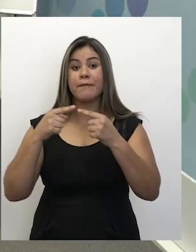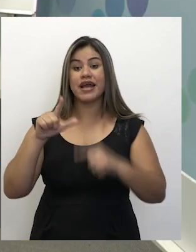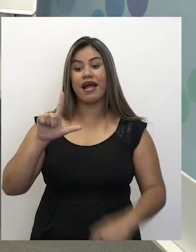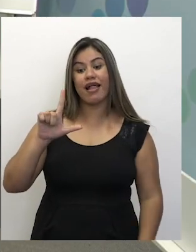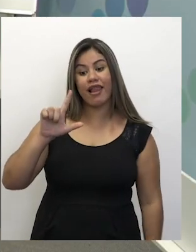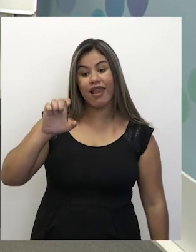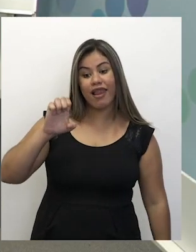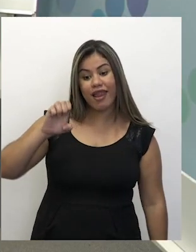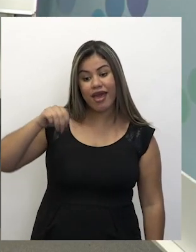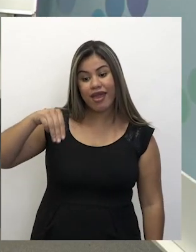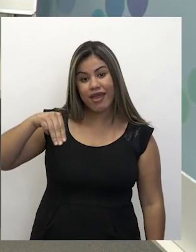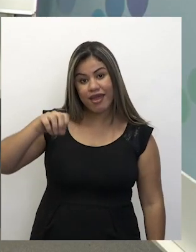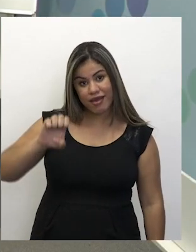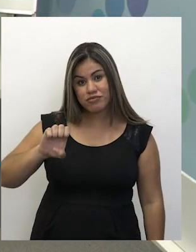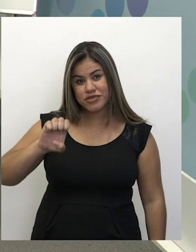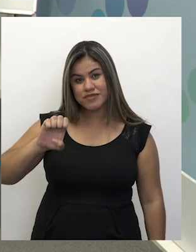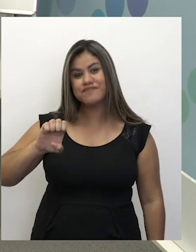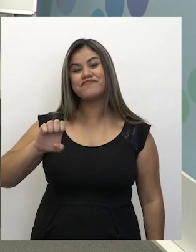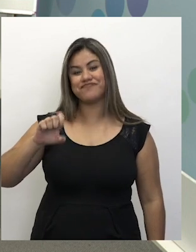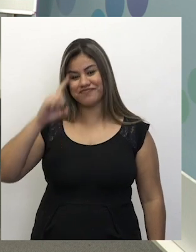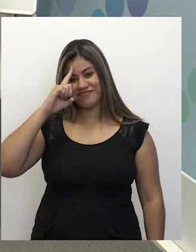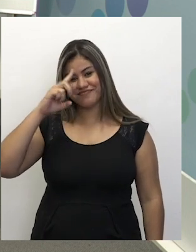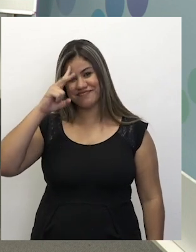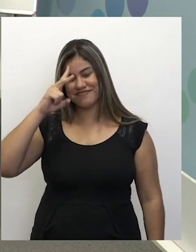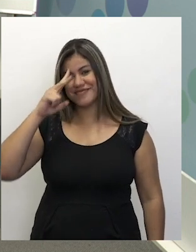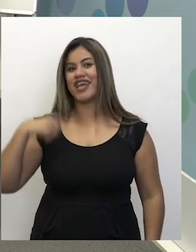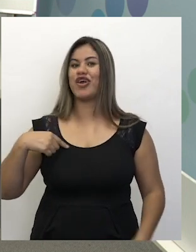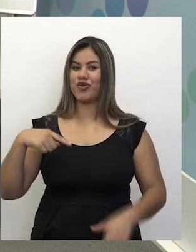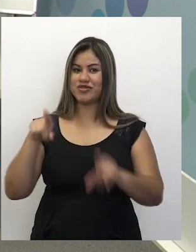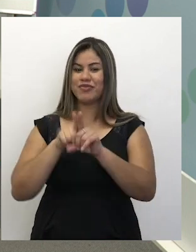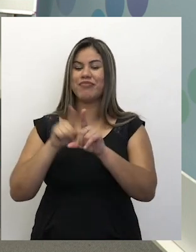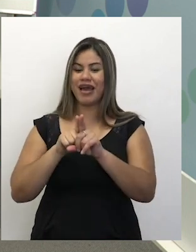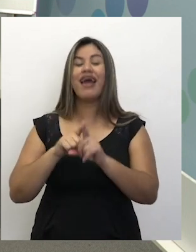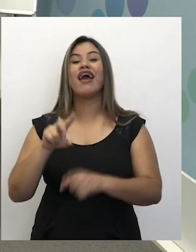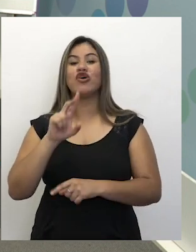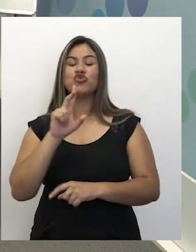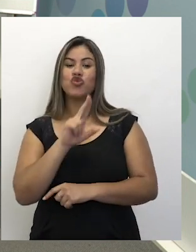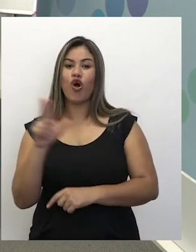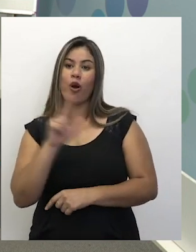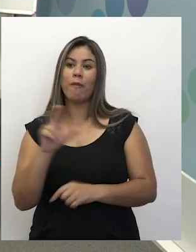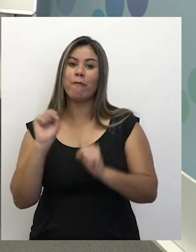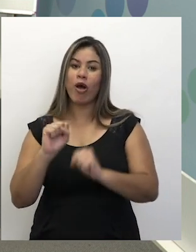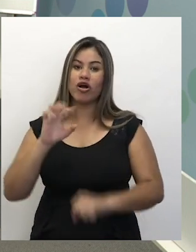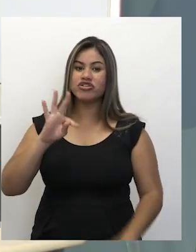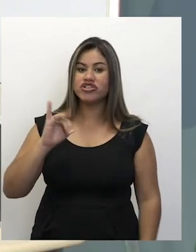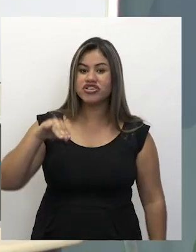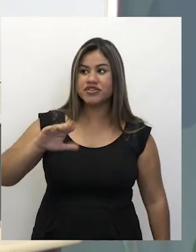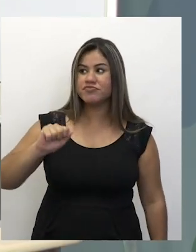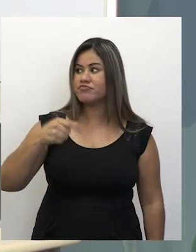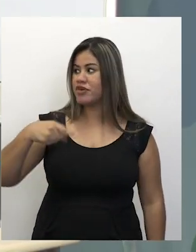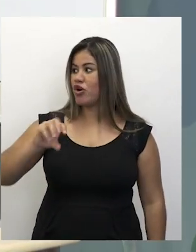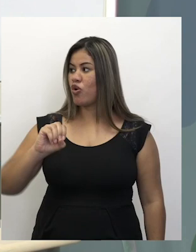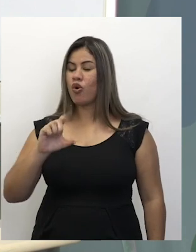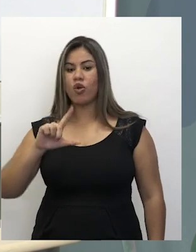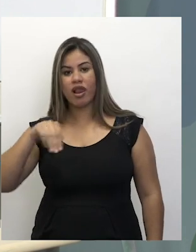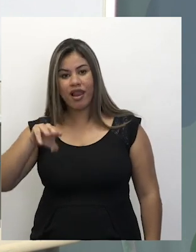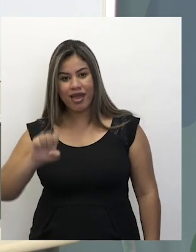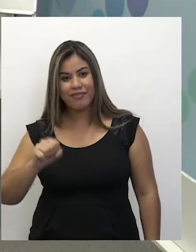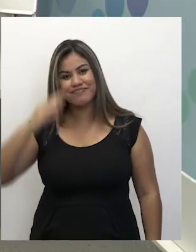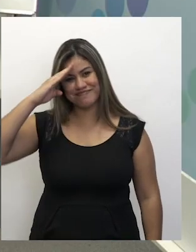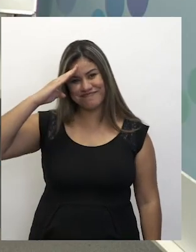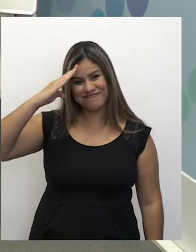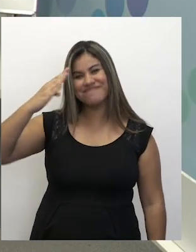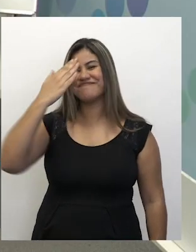Obrigado pessoal é o Leme também próxima de Timão pesquisei aqui a nossa Internet é maravilhoso também timão Leme obrigado valeu